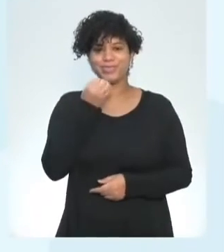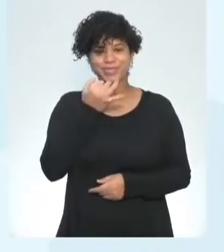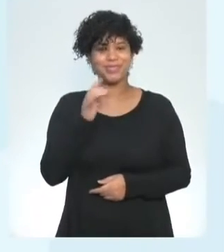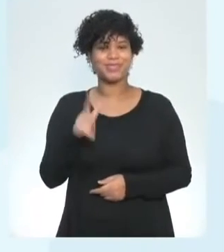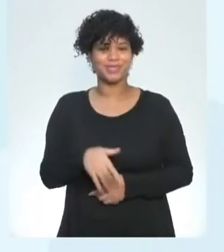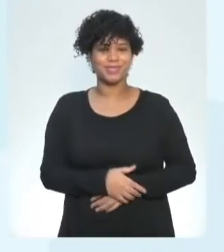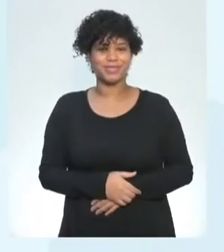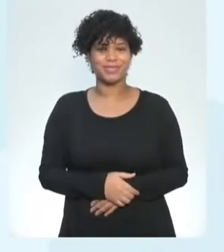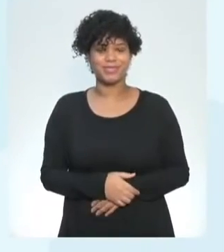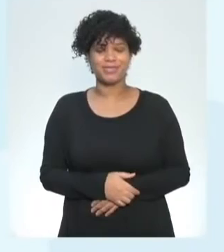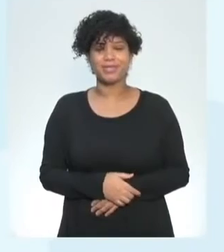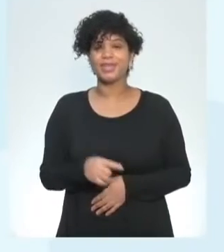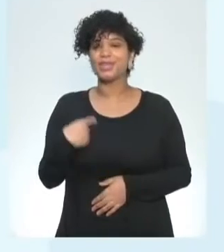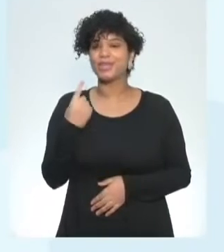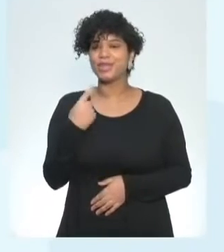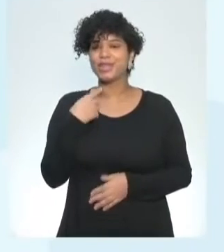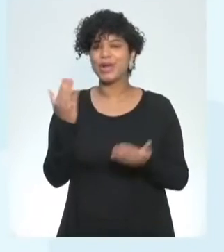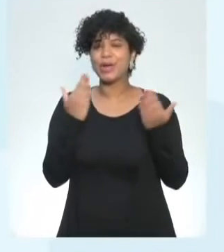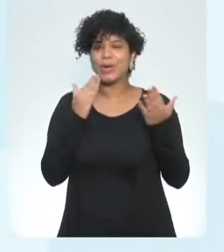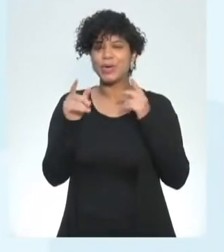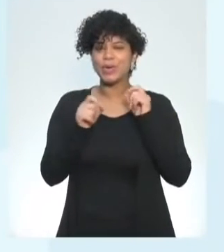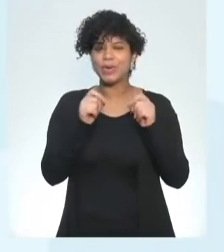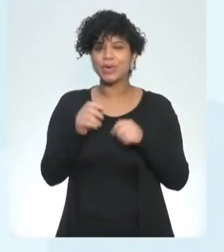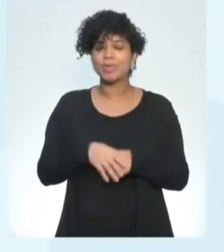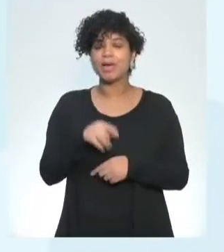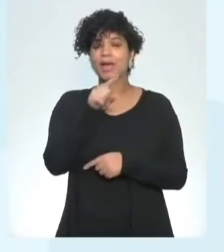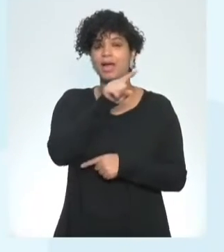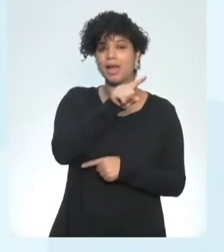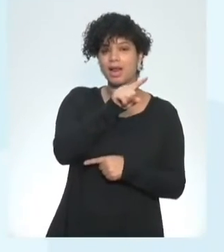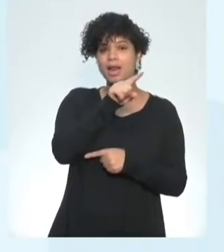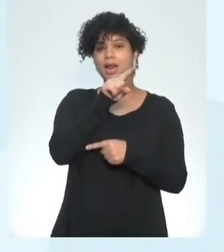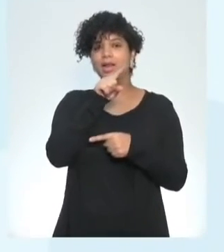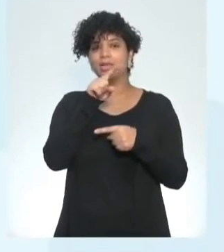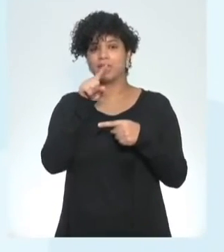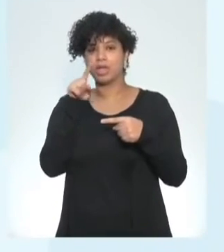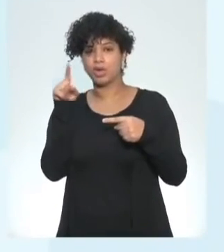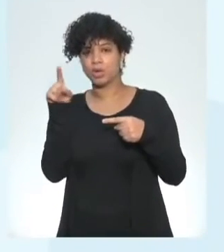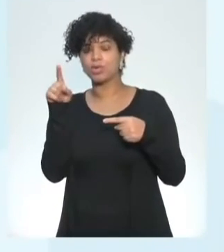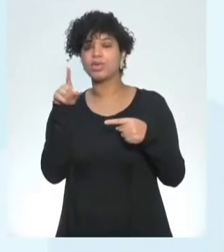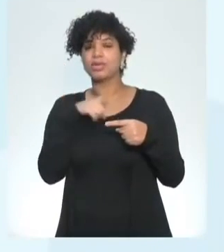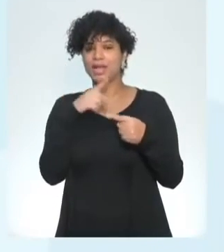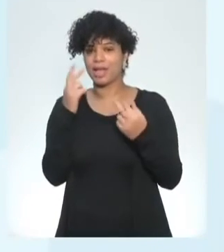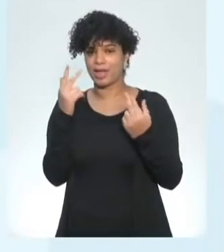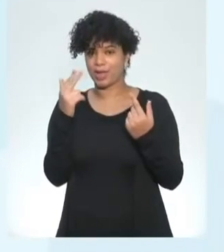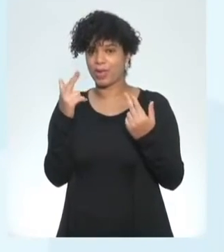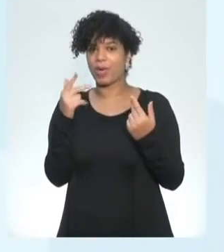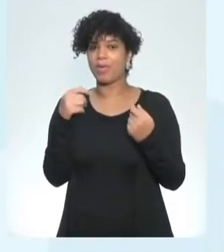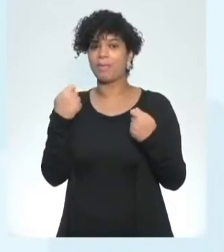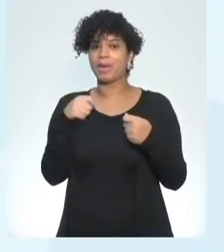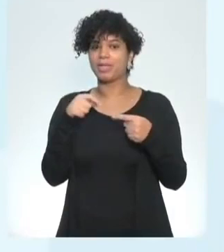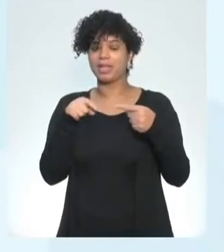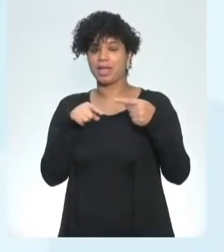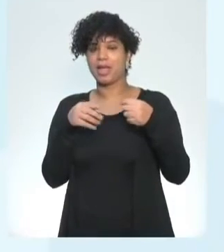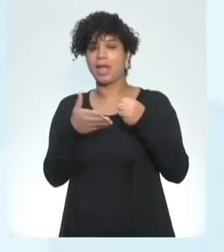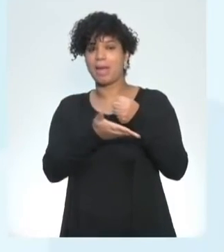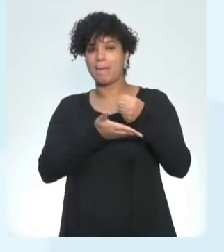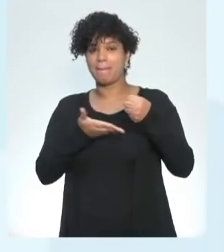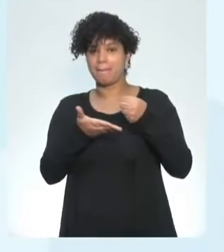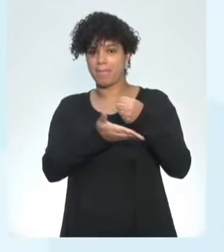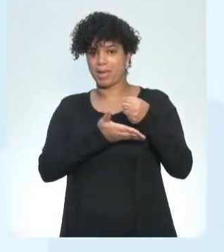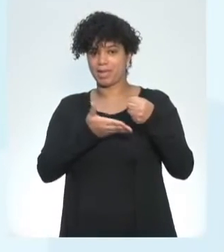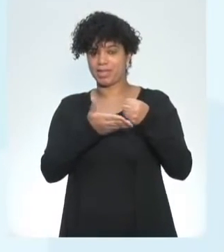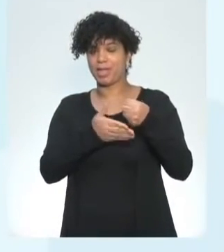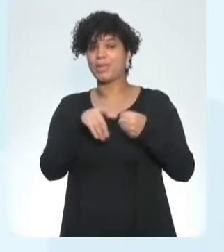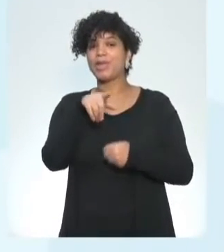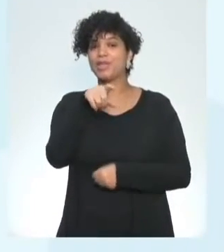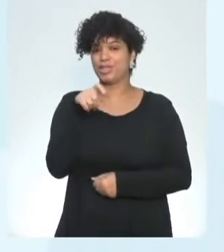ó. Então, o que a gente vai comparar? Ó, este lado com o seu correspondente tem que ser igual à base, né? Este lado com